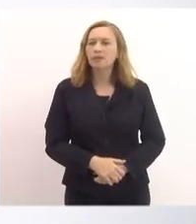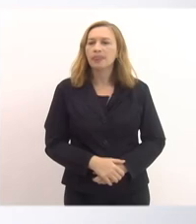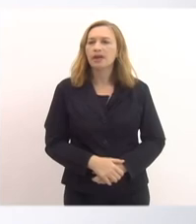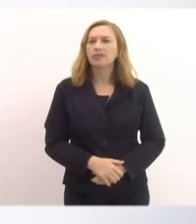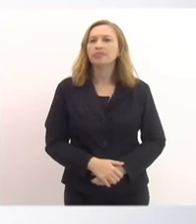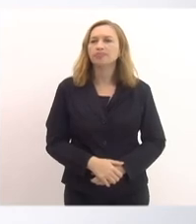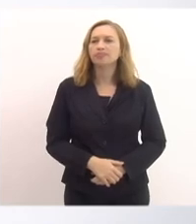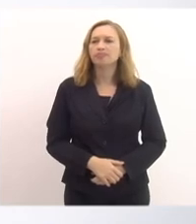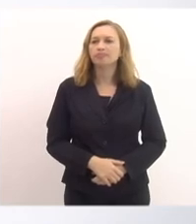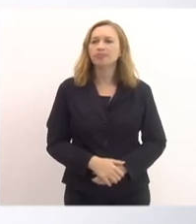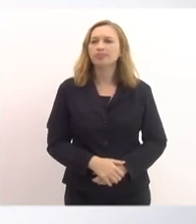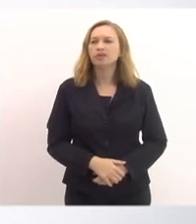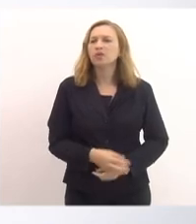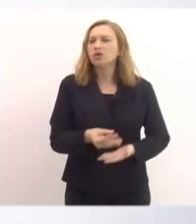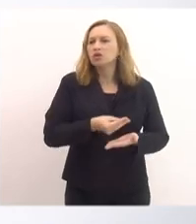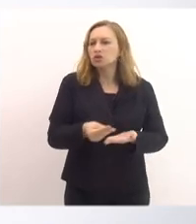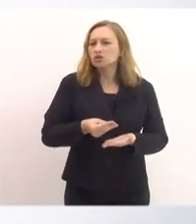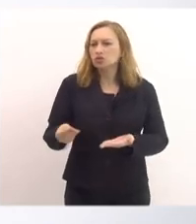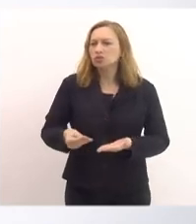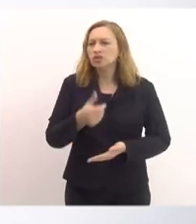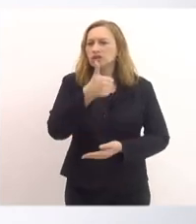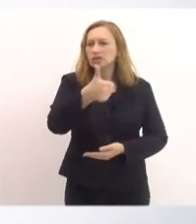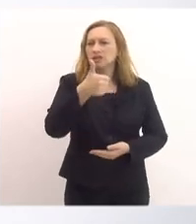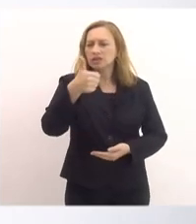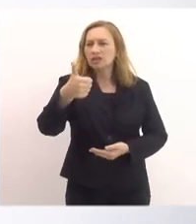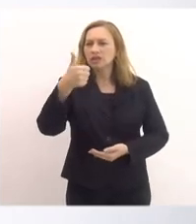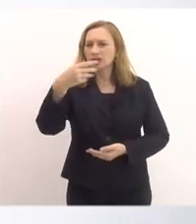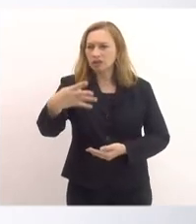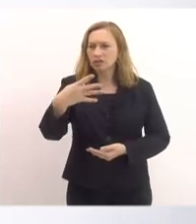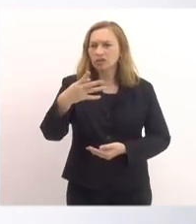Sobre a distribuição das 114 vagas,